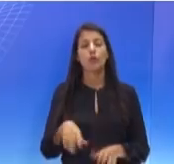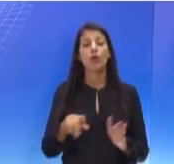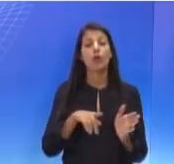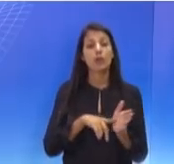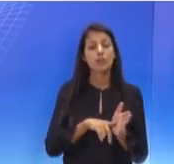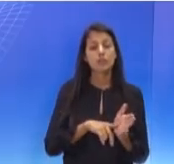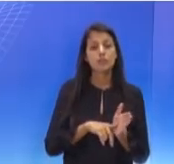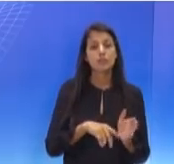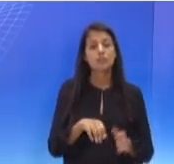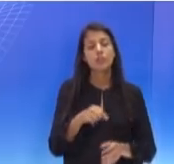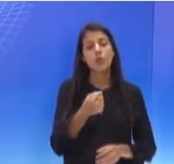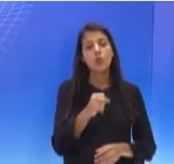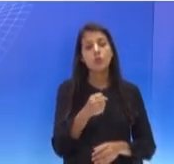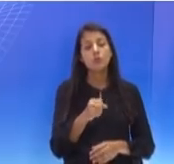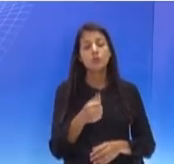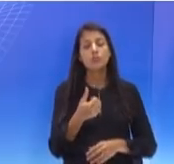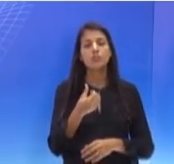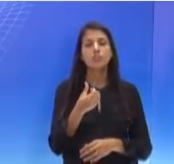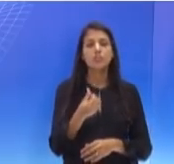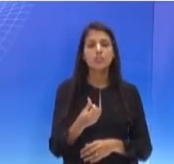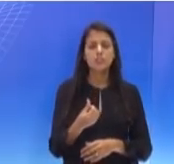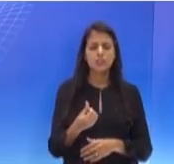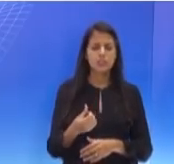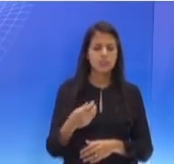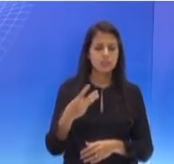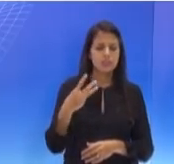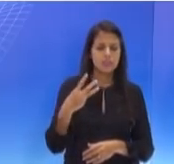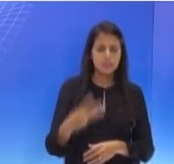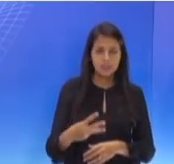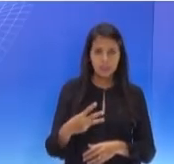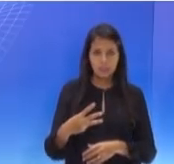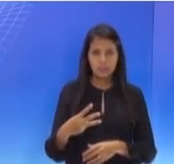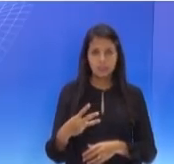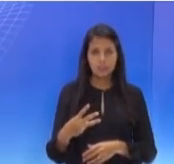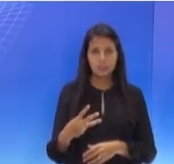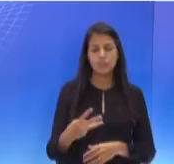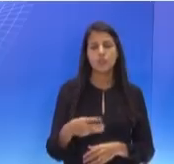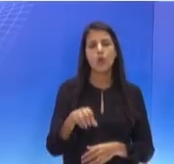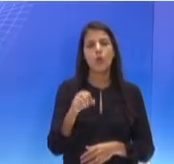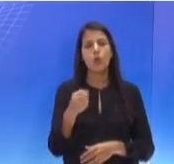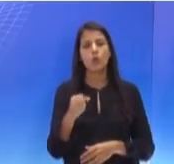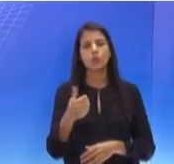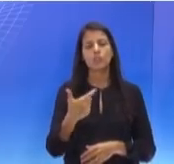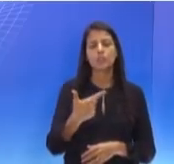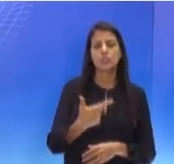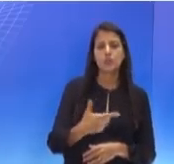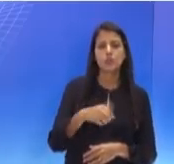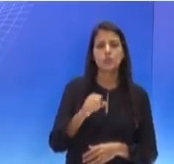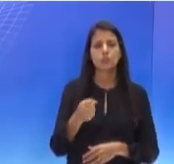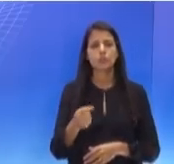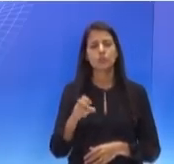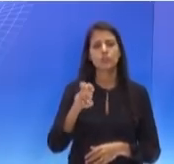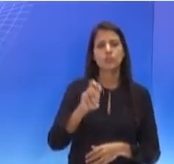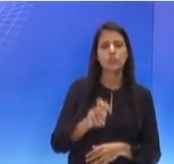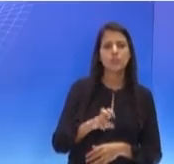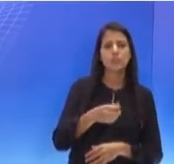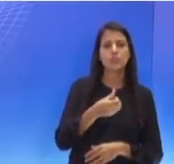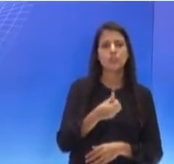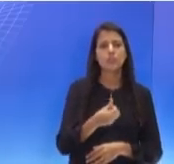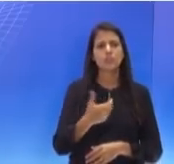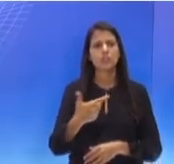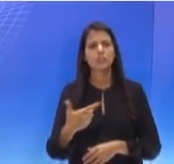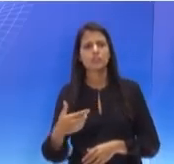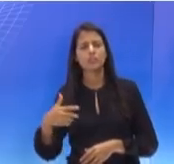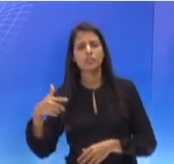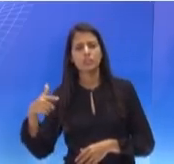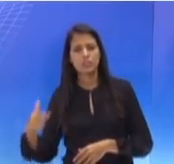636,056 centímetros cúbicos. Na caixa 3, 85, 82, 90, 627,30.